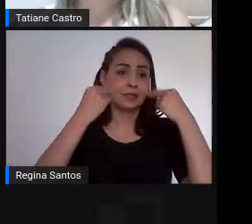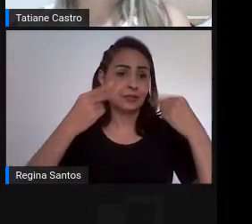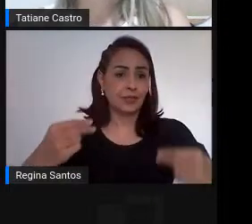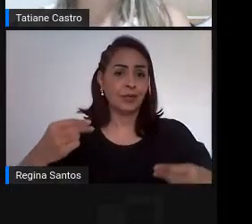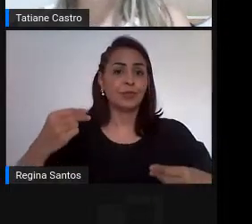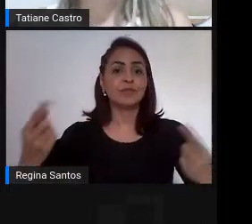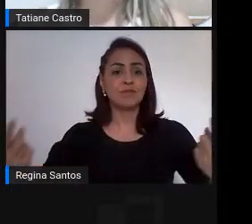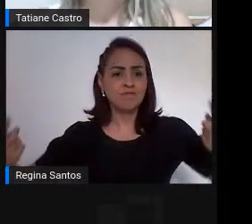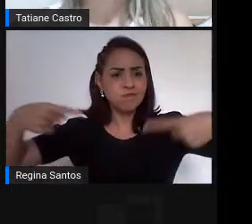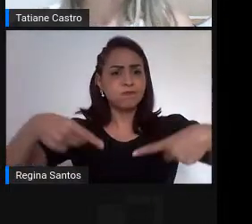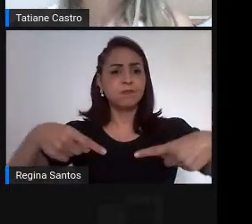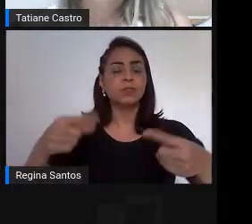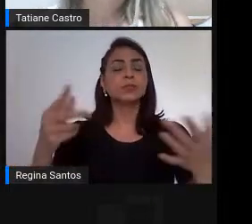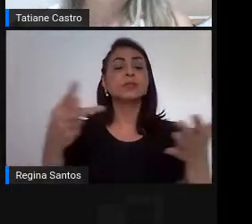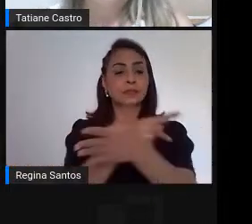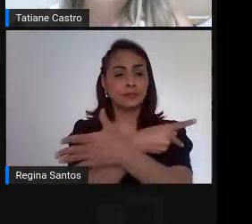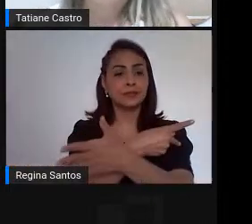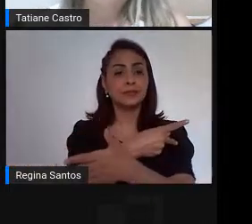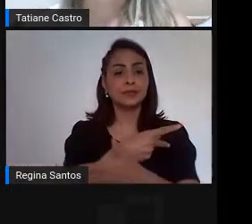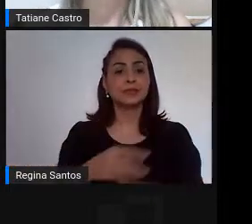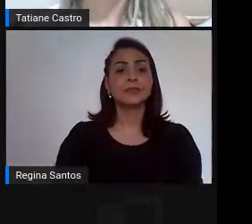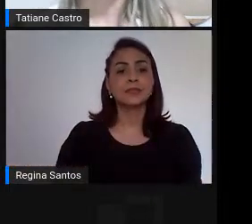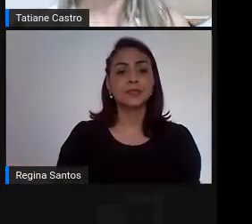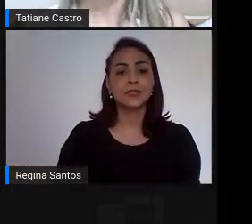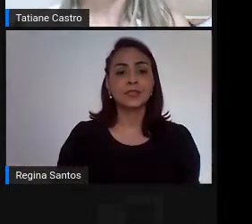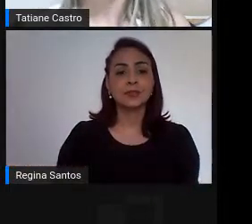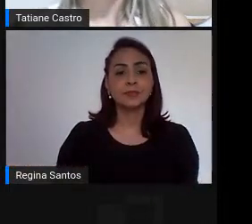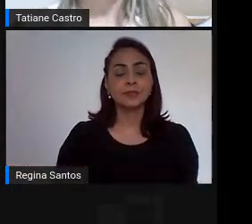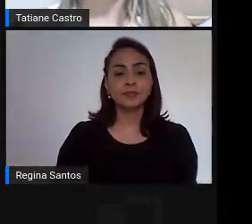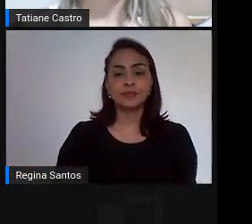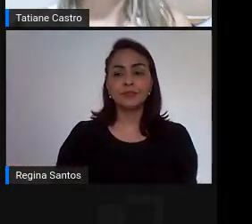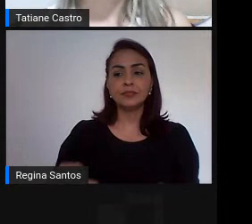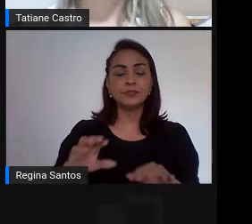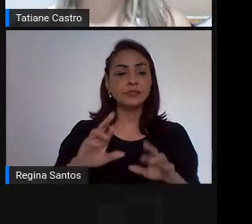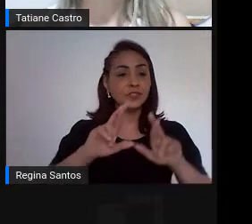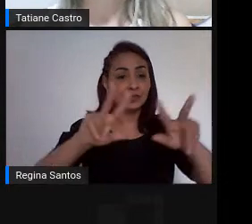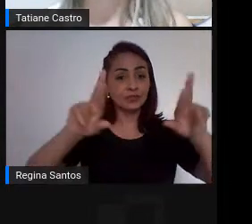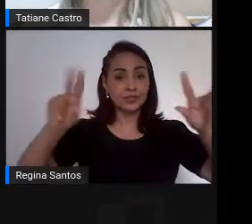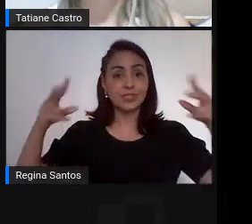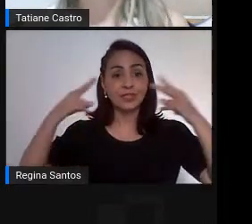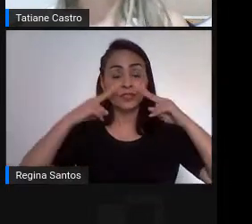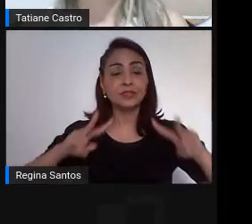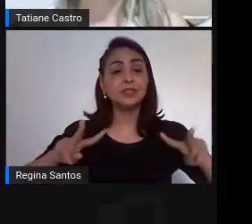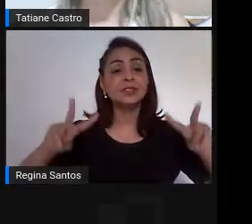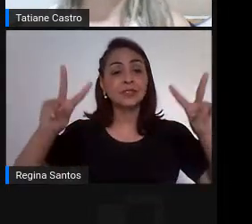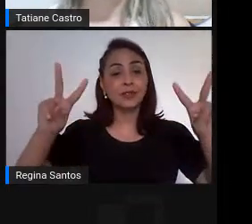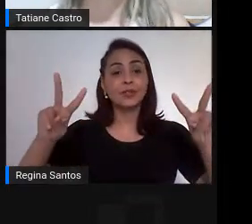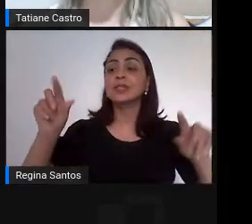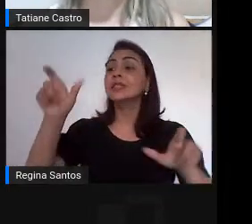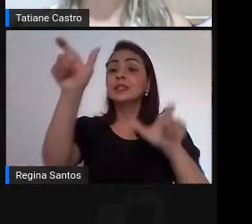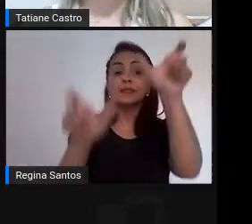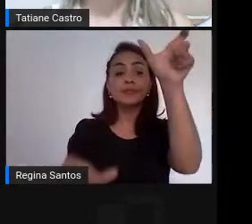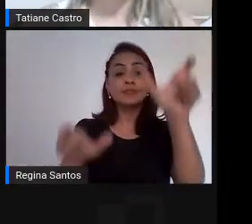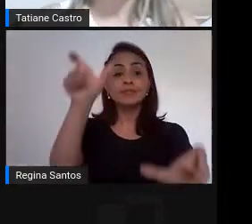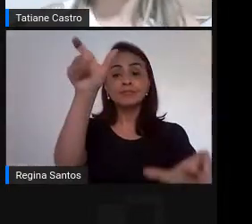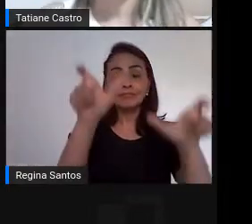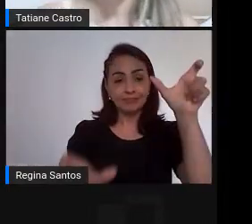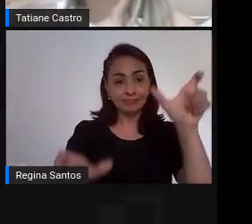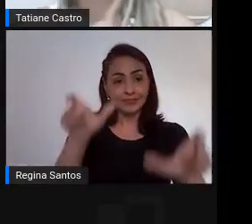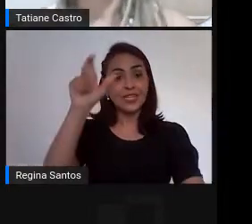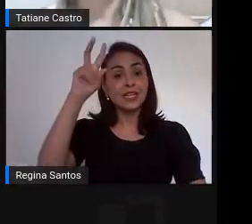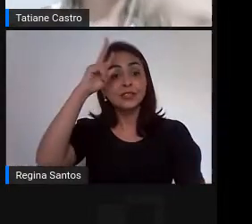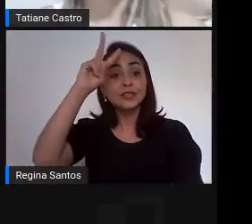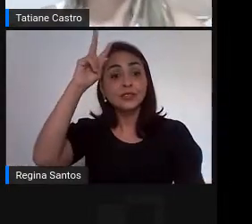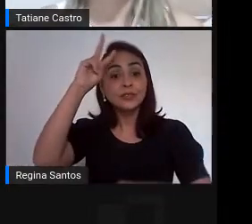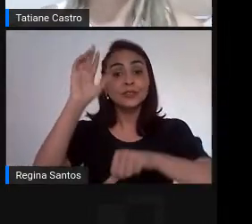da produção desses currículos, diferentes visões de ensino e de formação a partir dos sujeitos envolvidos na história dos cursos. Então, gente vai ver